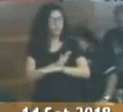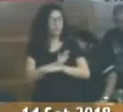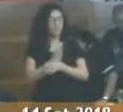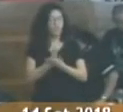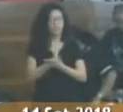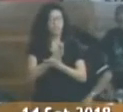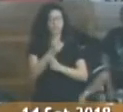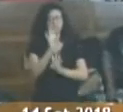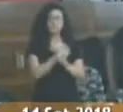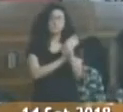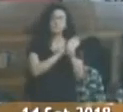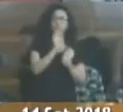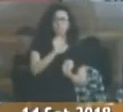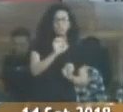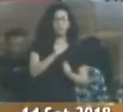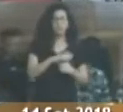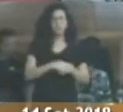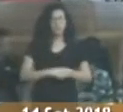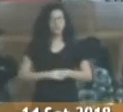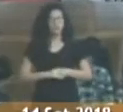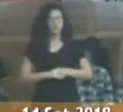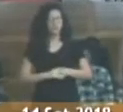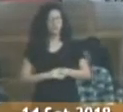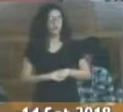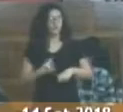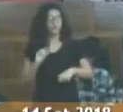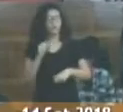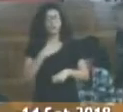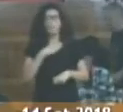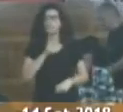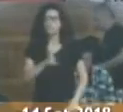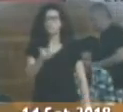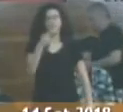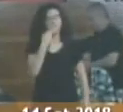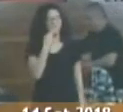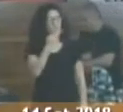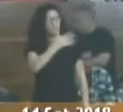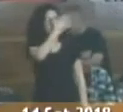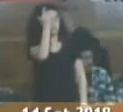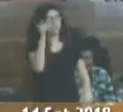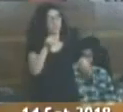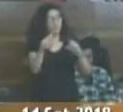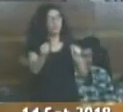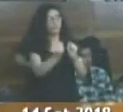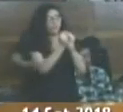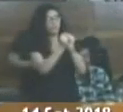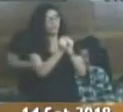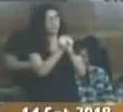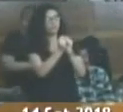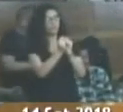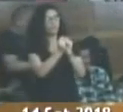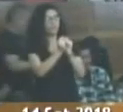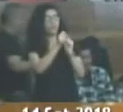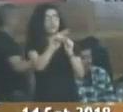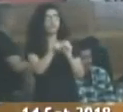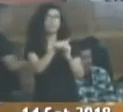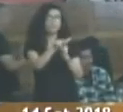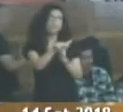empresas, né? E é o que eu falo sempre para todo mundo que trabalha comigo.